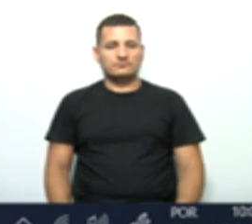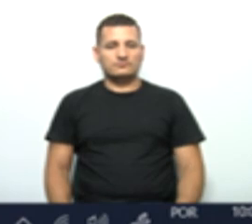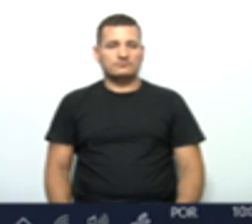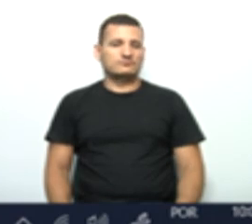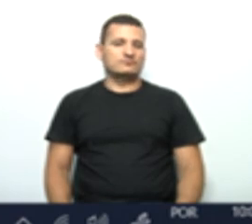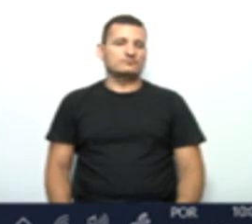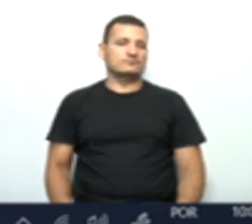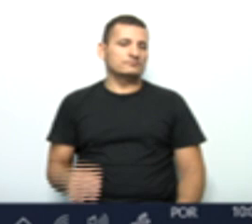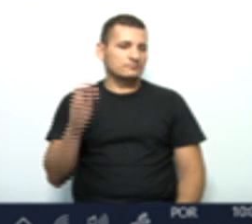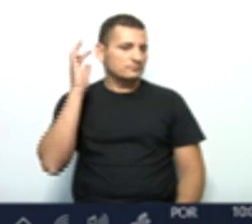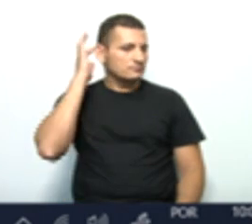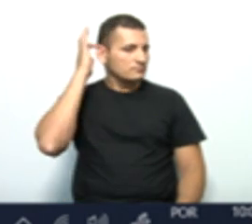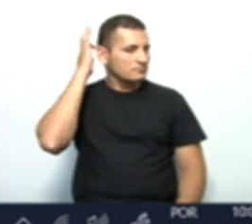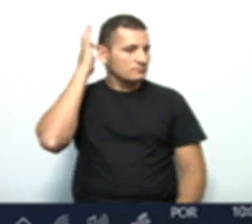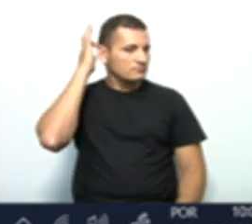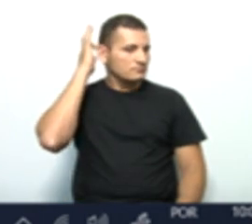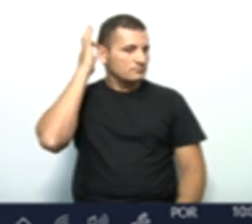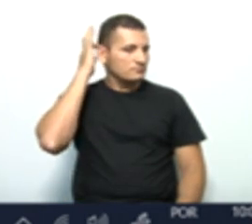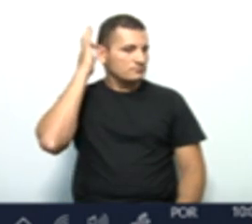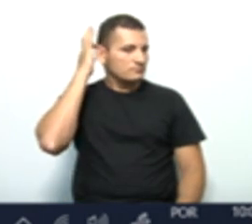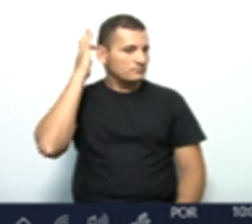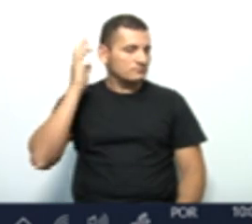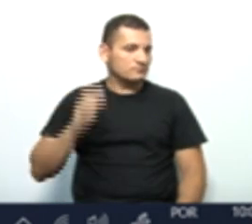recebe, pronto, agora sim.